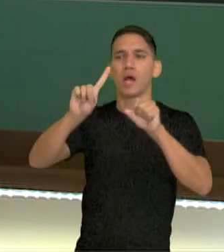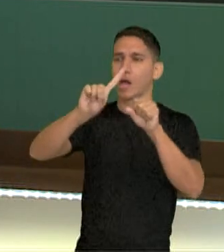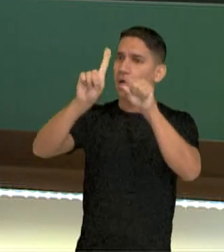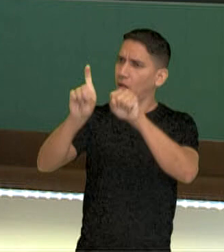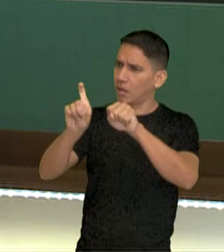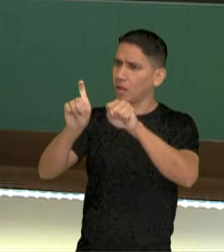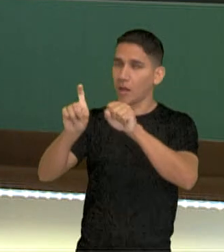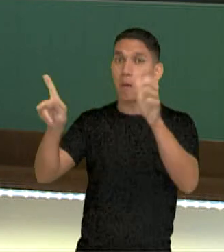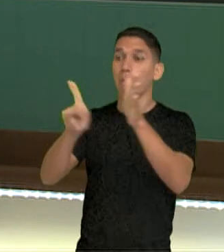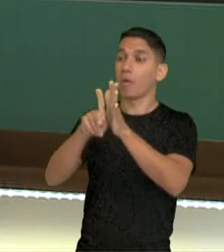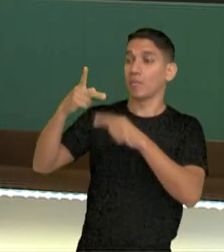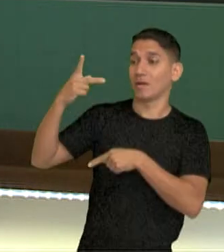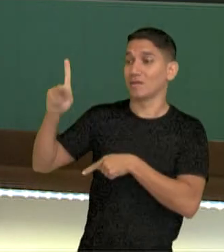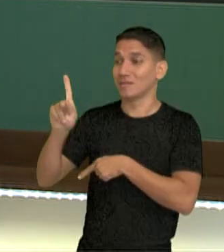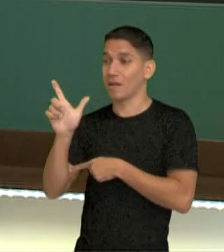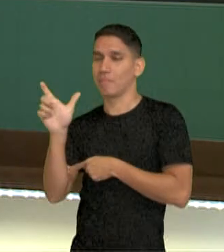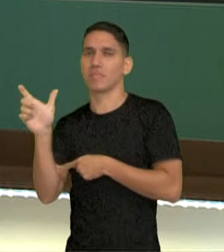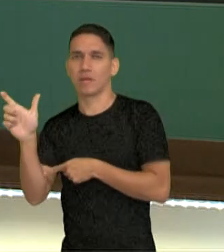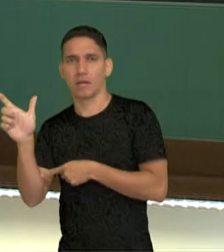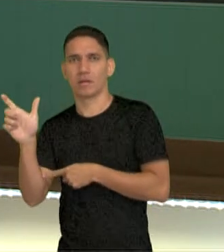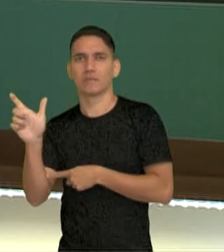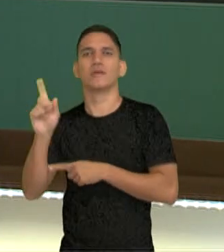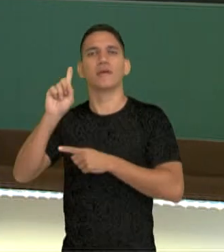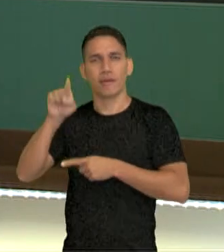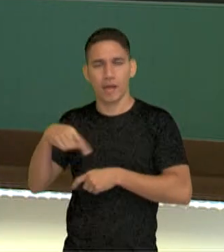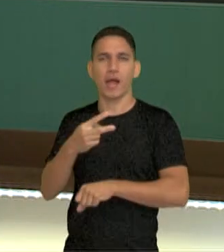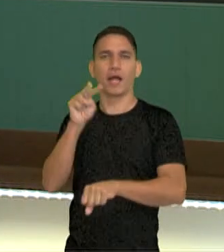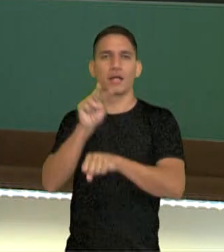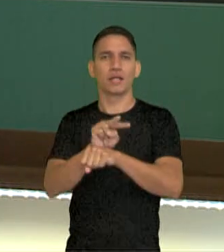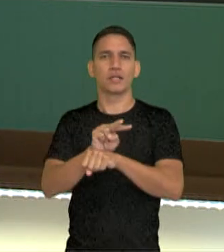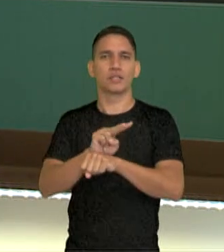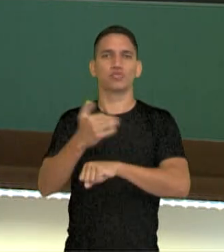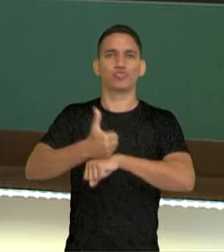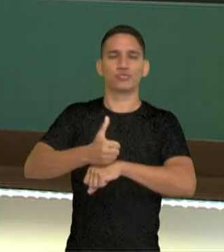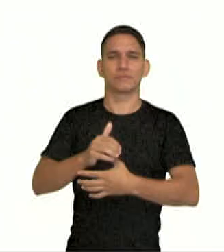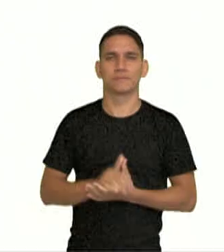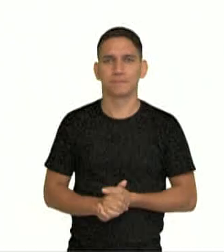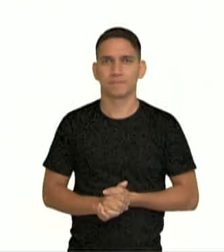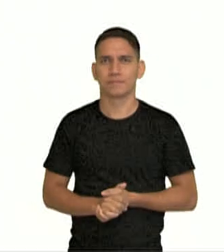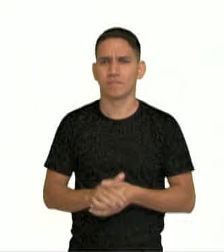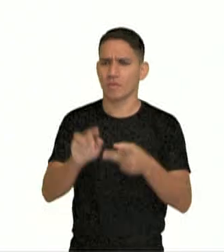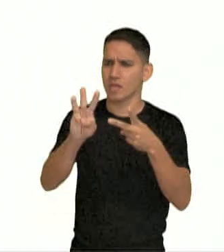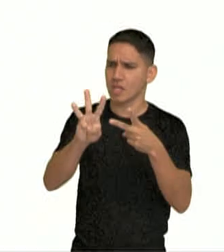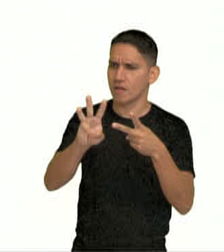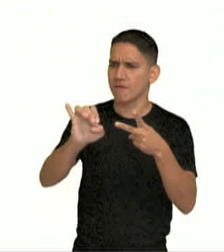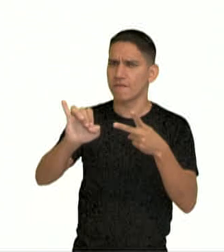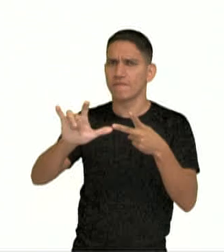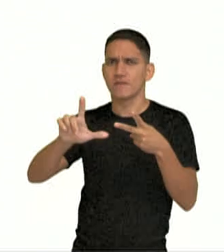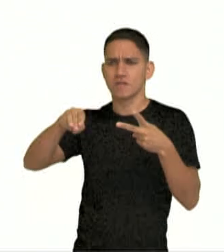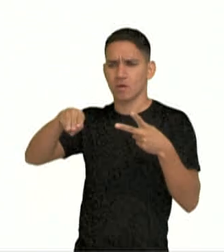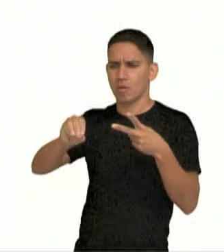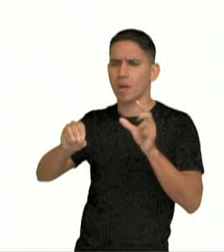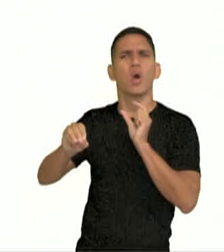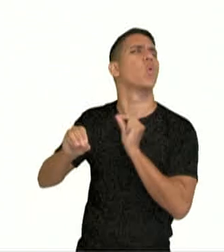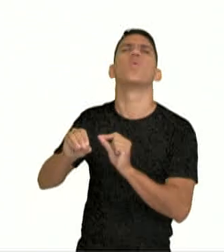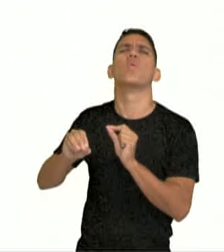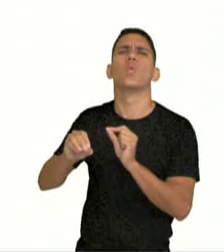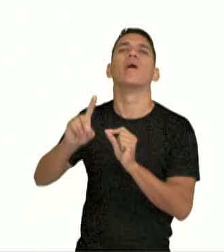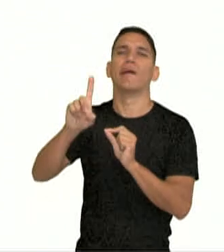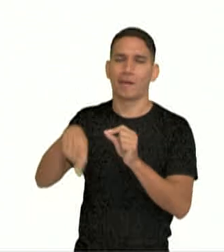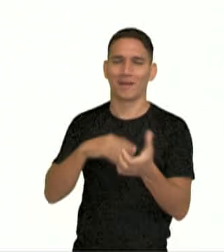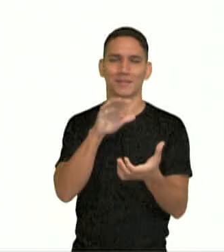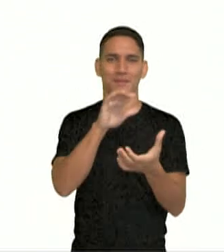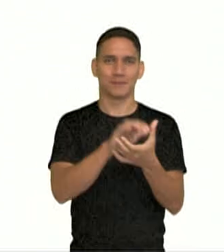e o que ele possui, que é o pet. Who is Vilma? She is Fred's wife. É